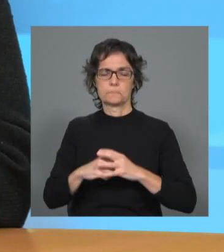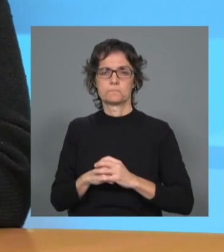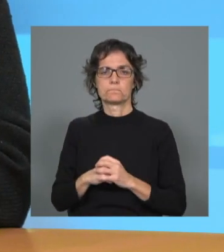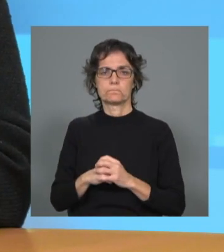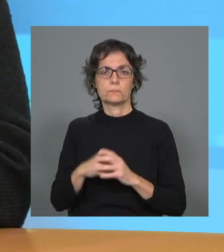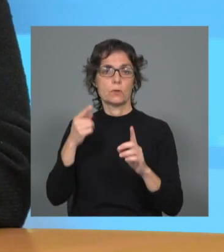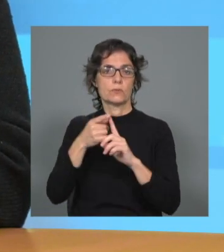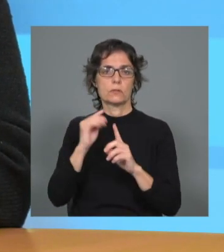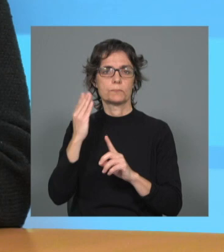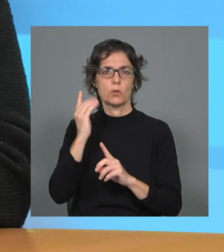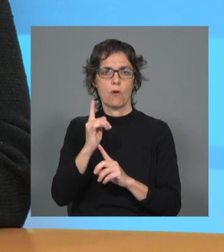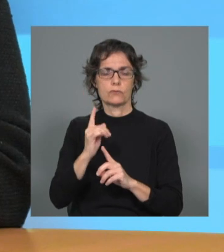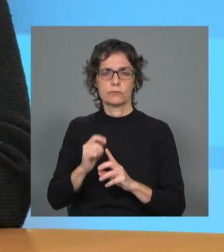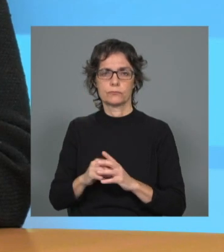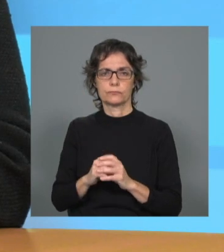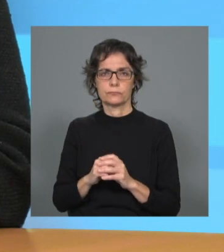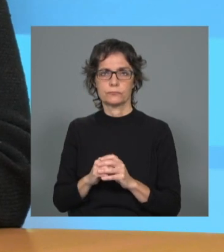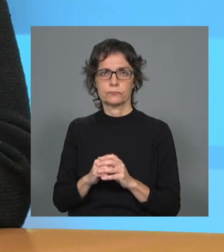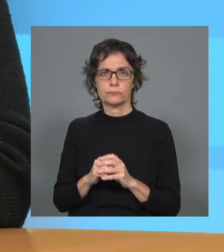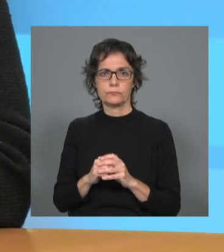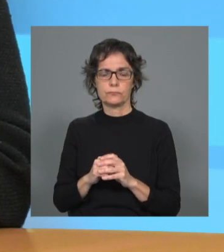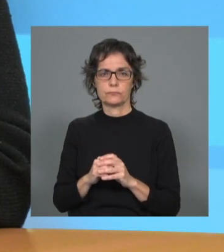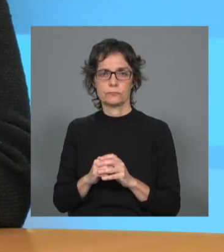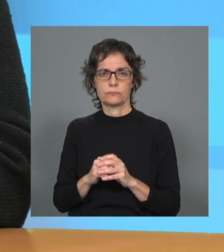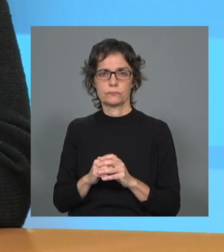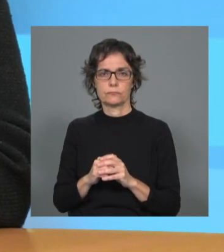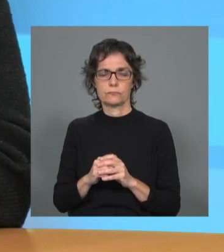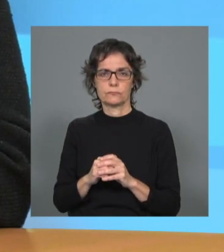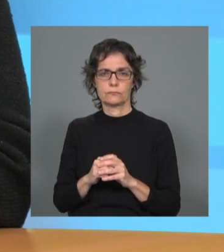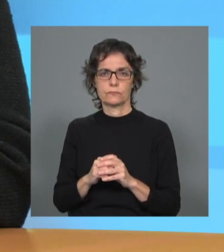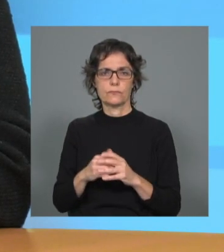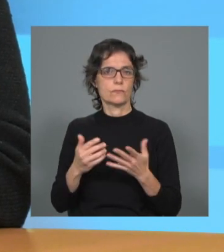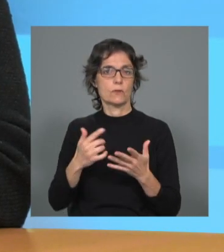A ideia desde o início da nossa parte, era que